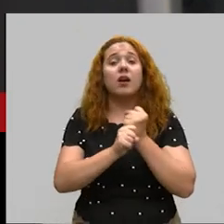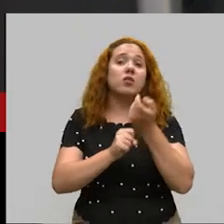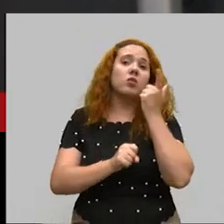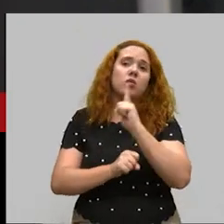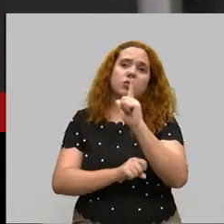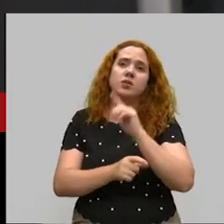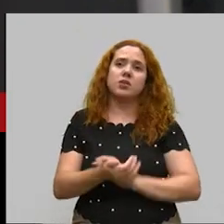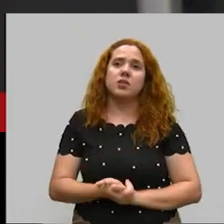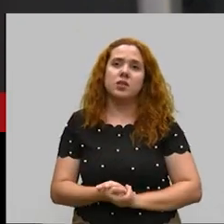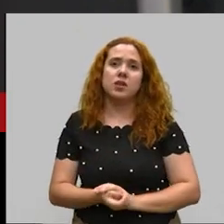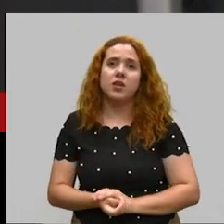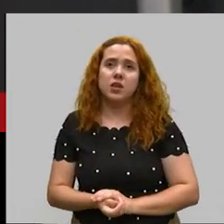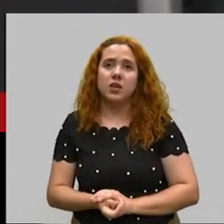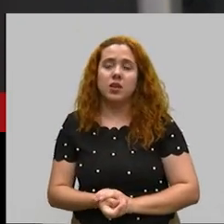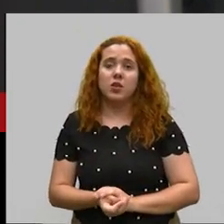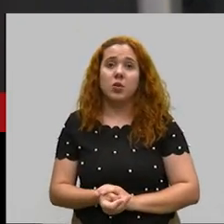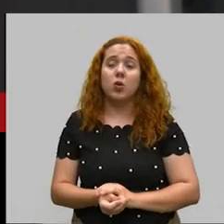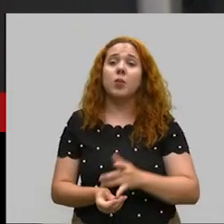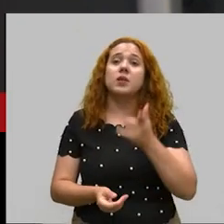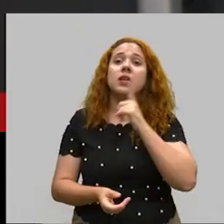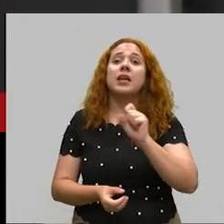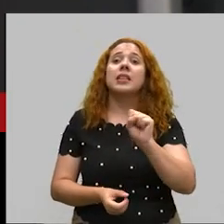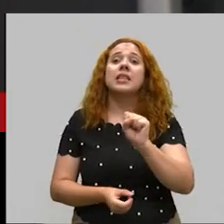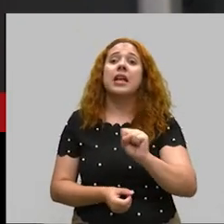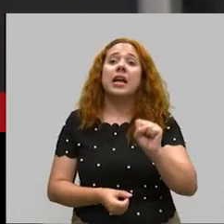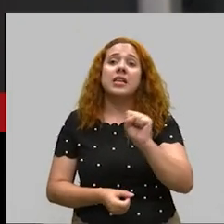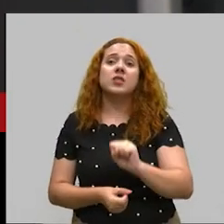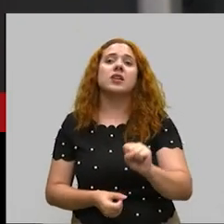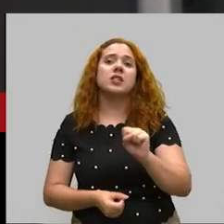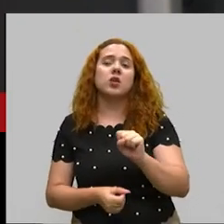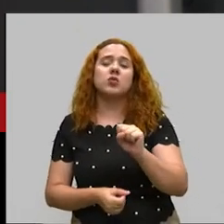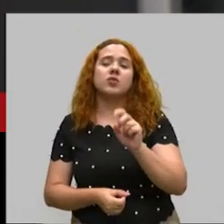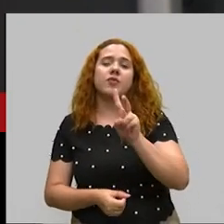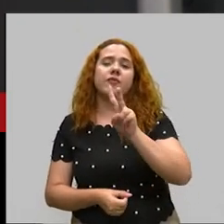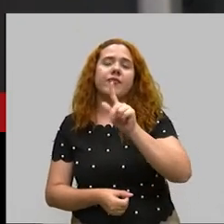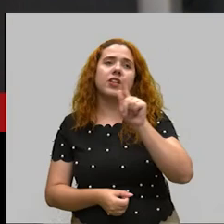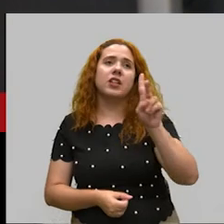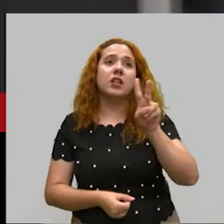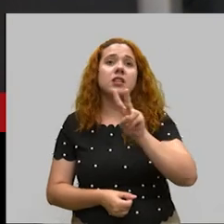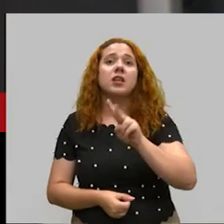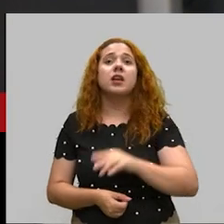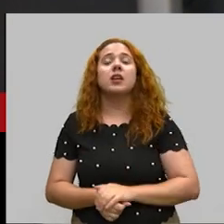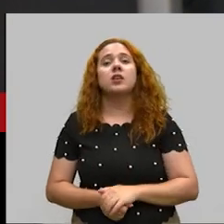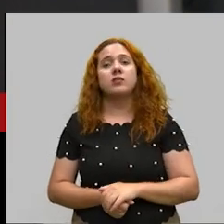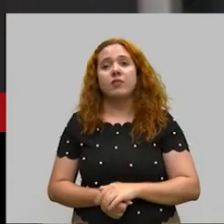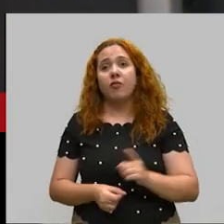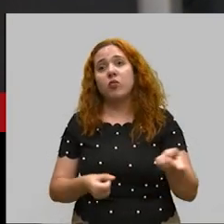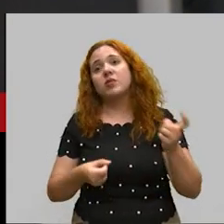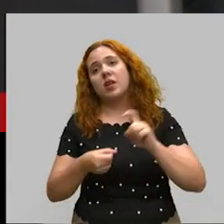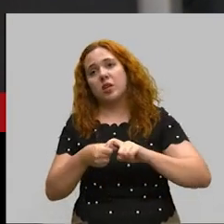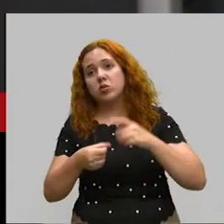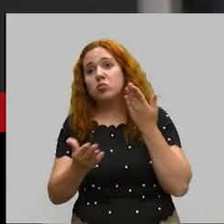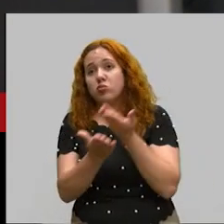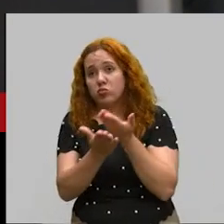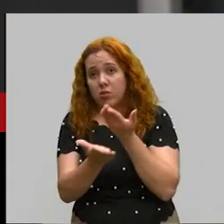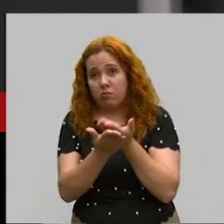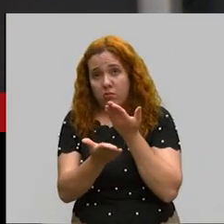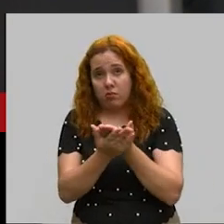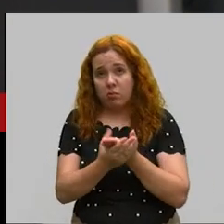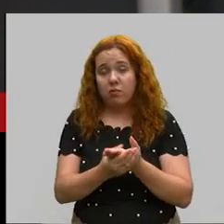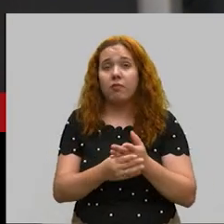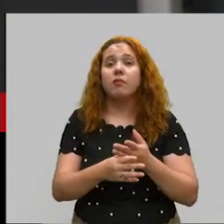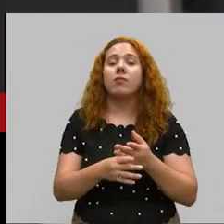comecei atuar no Sindicato dos Trabalhadores Rurais de Valadares retomar meus estudos eh